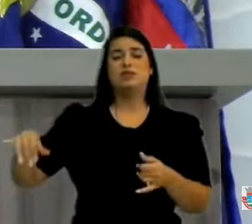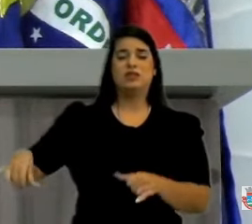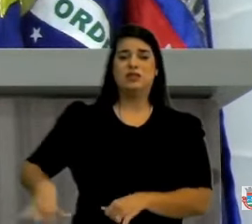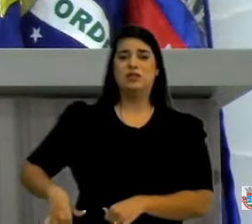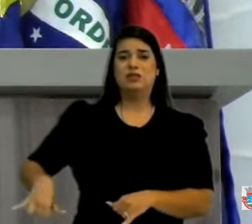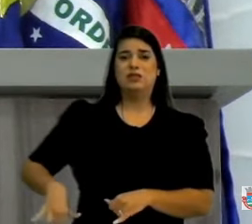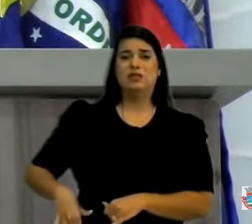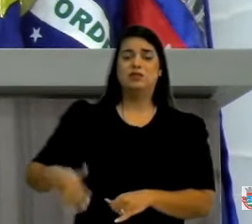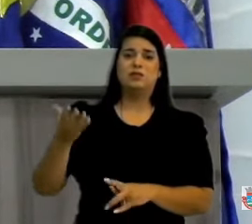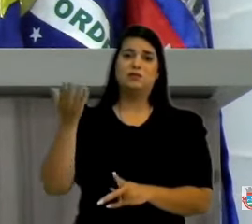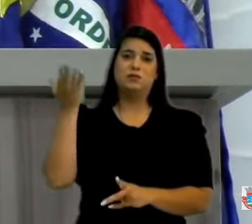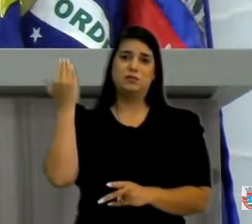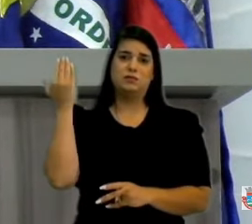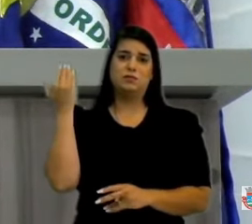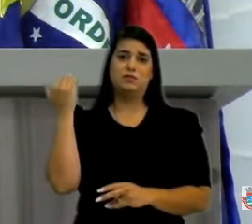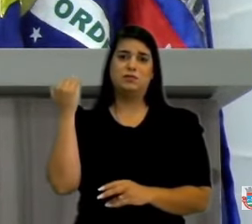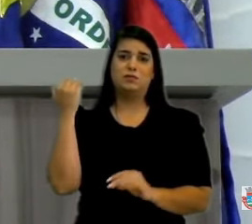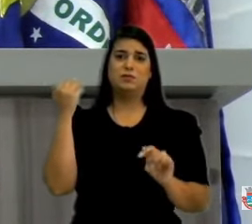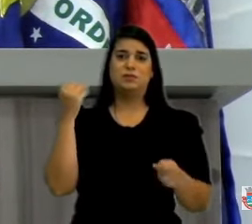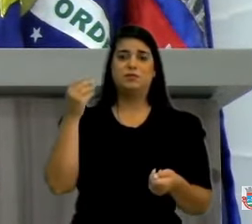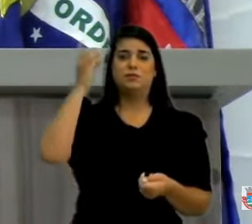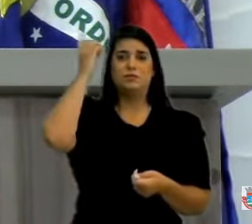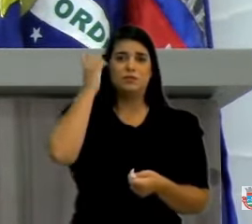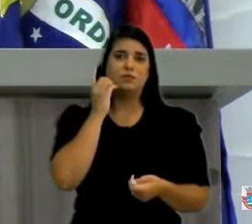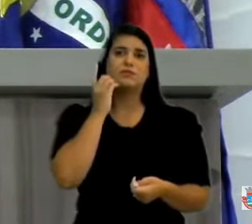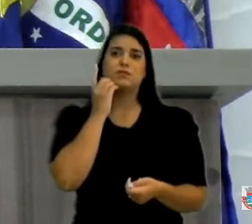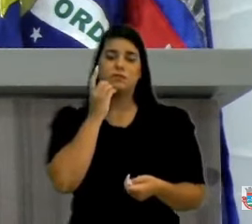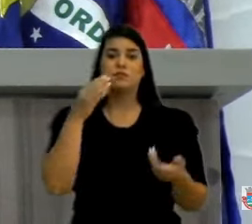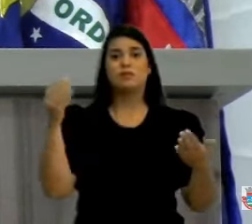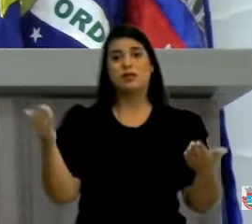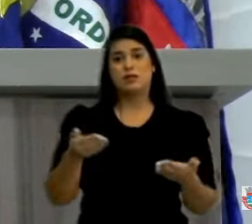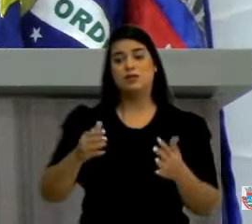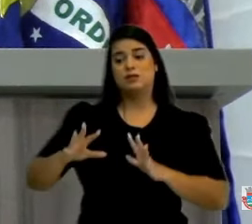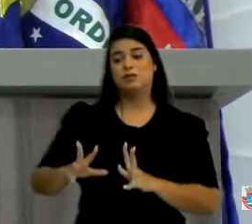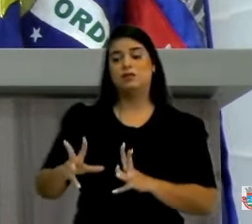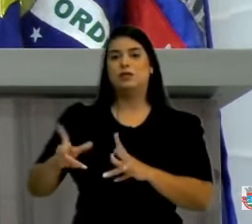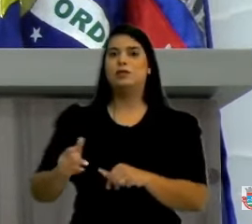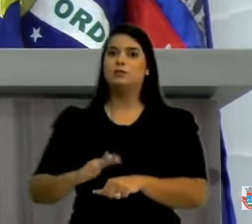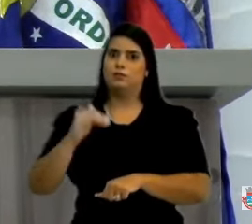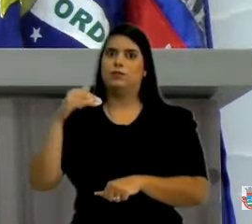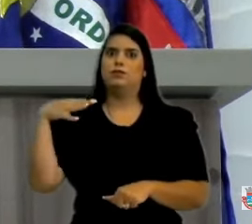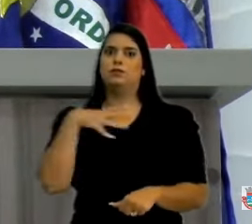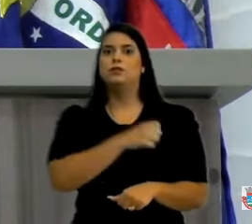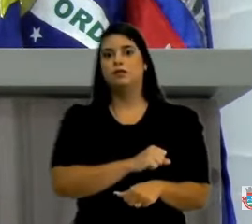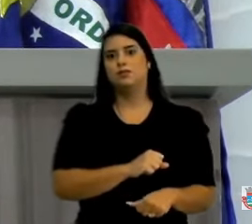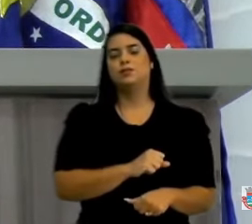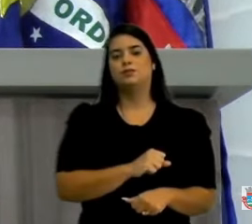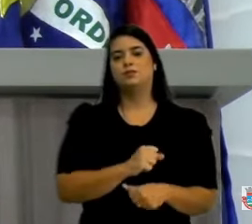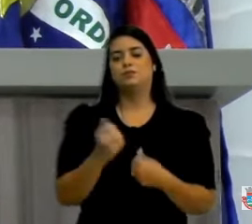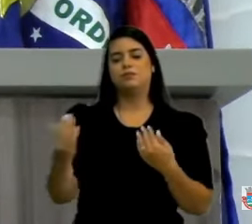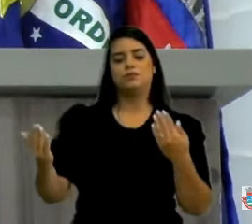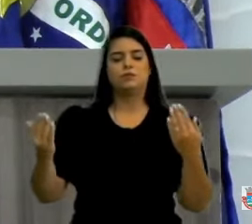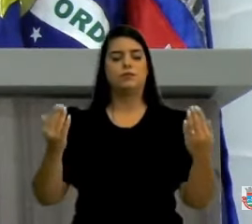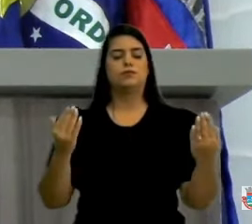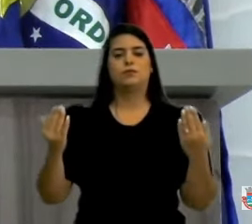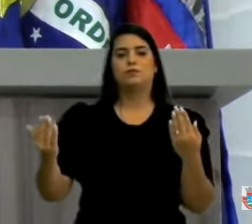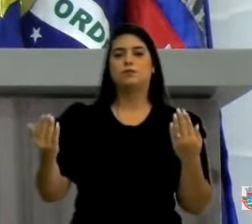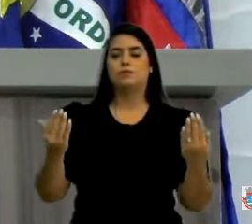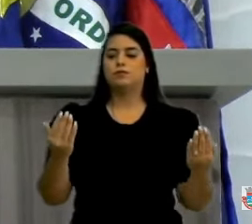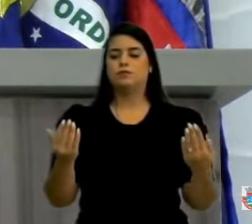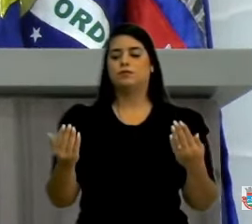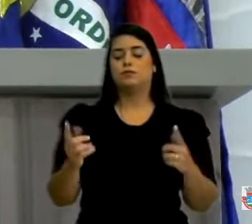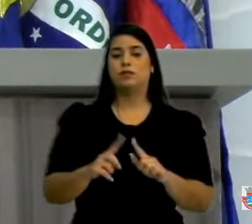também na gestão Débora Almeida, que hoje as limpezas ainda estão bem mais rápidas do que anteriormente. Agora,